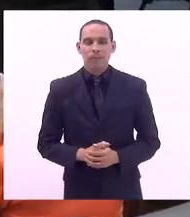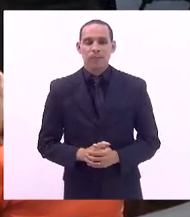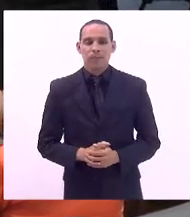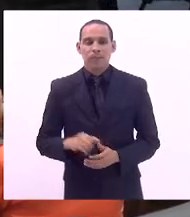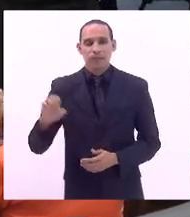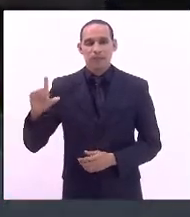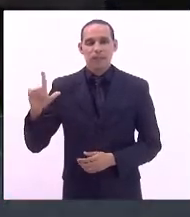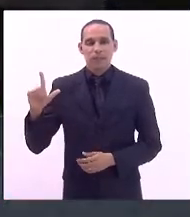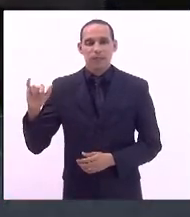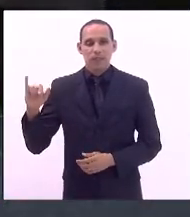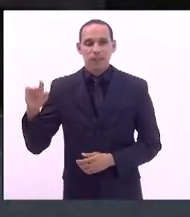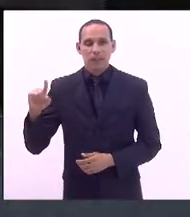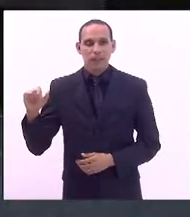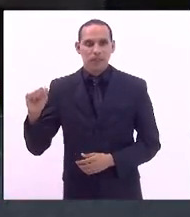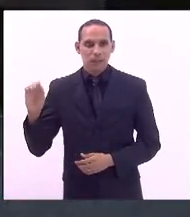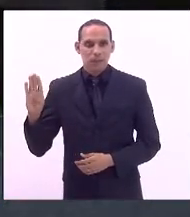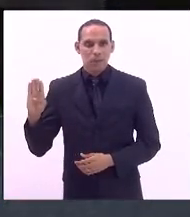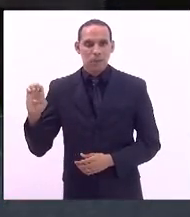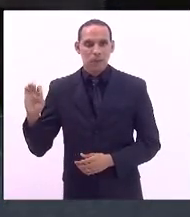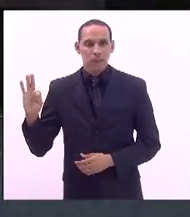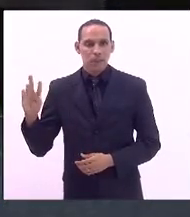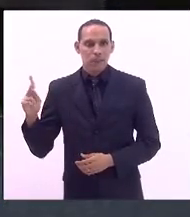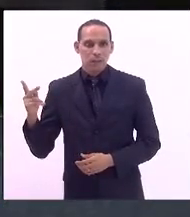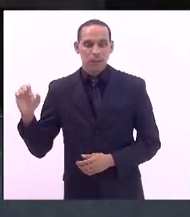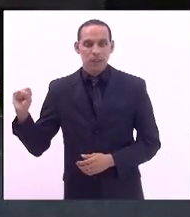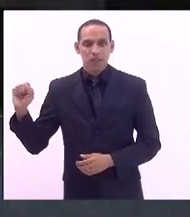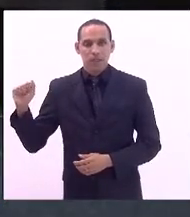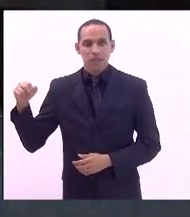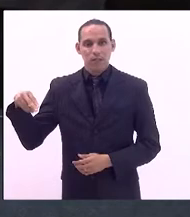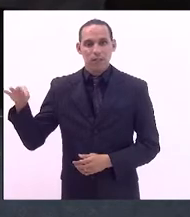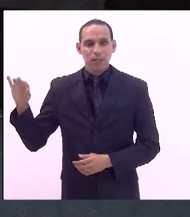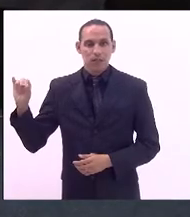A Elisabete Santos da Silva